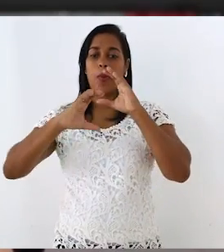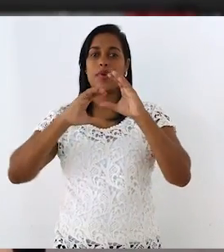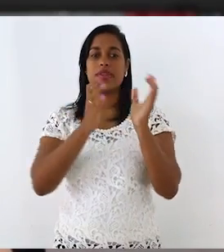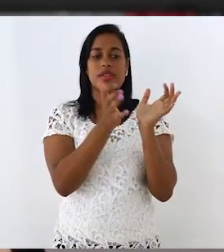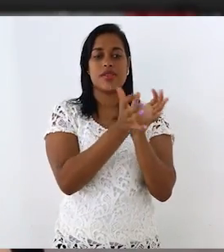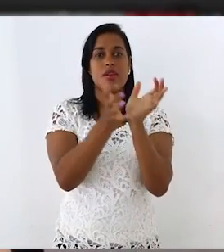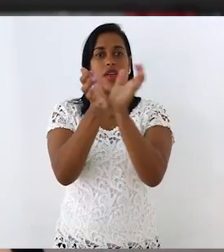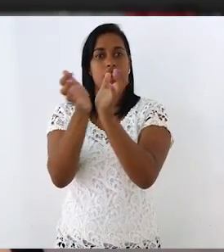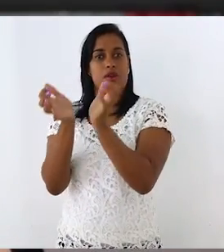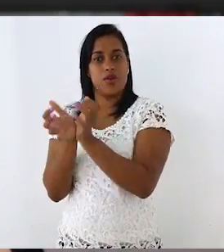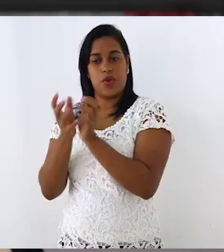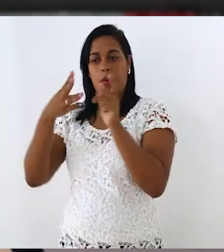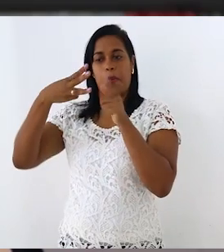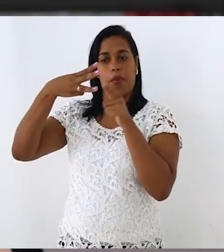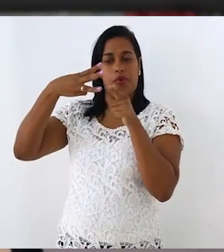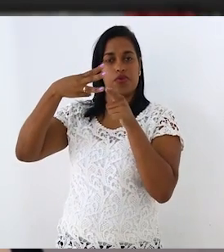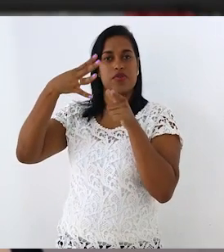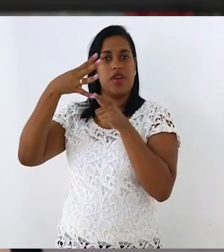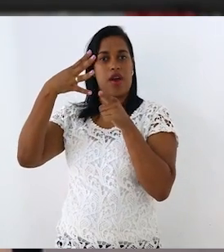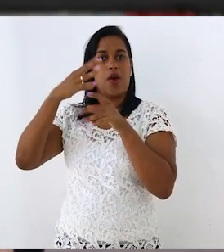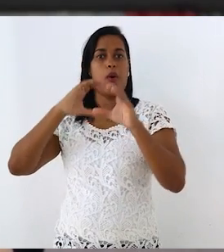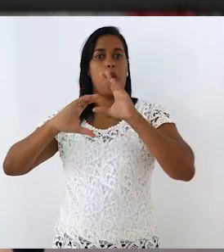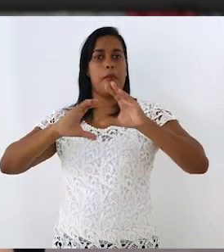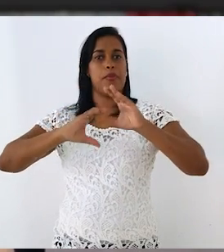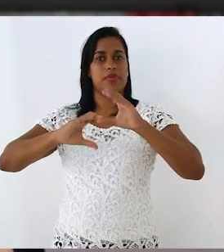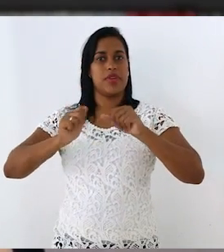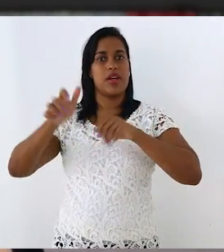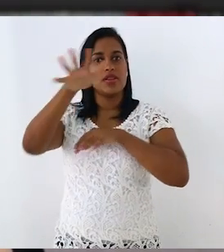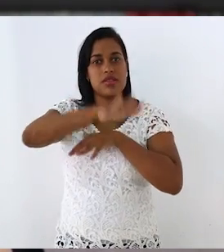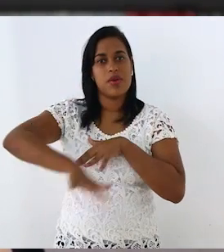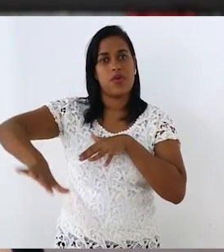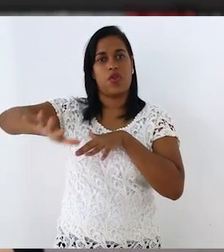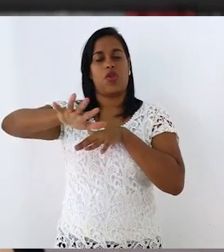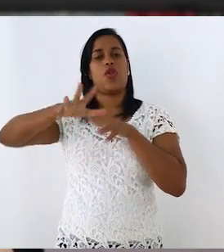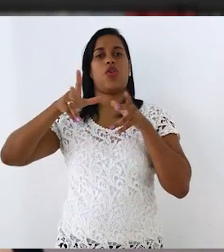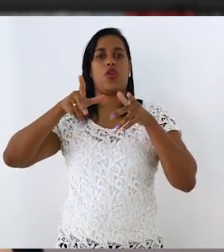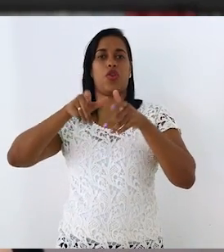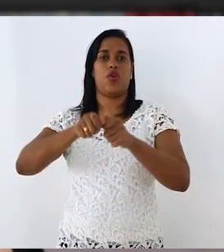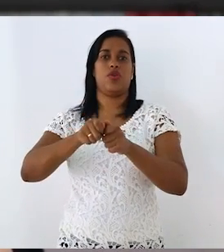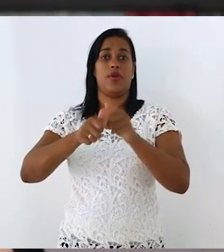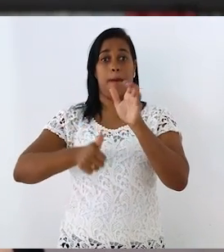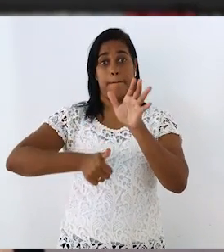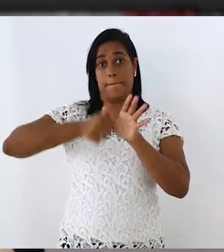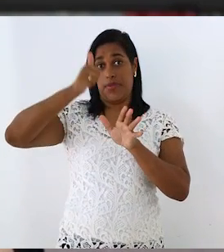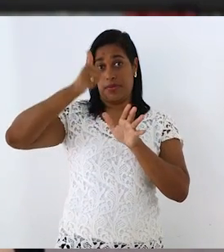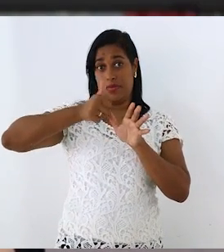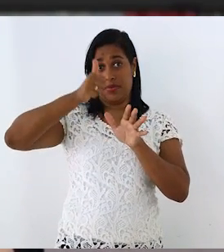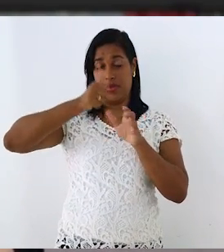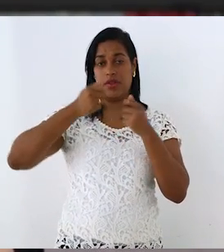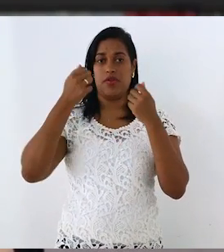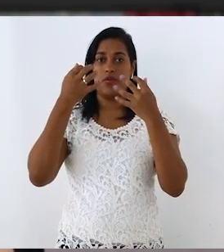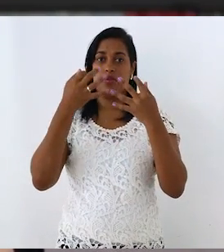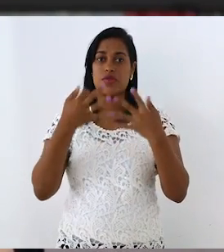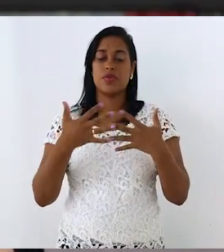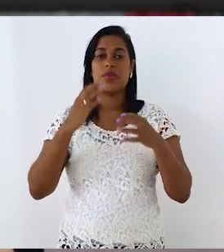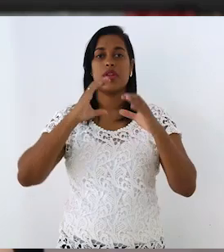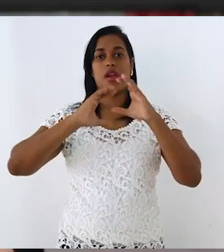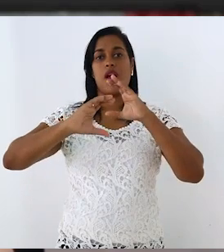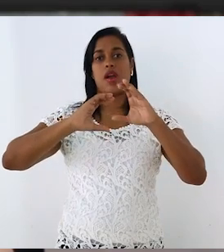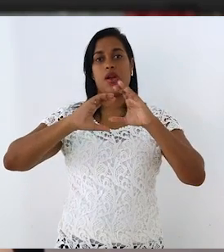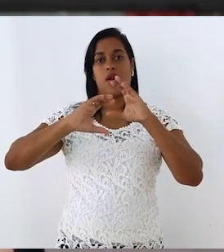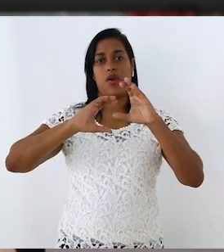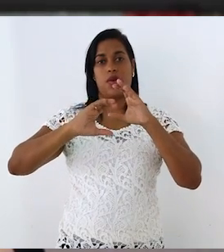a comunicação de massa. Nessa nossa primeira competência, nós vamos falar um pouco sobre a